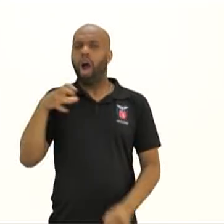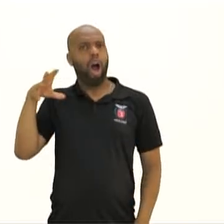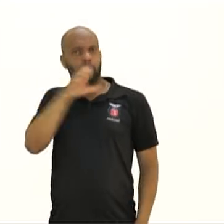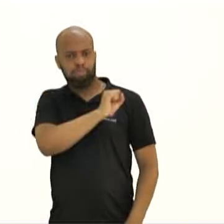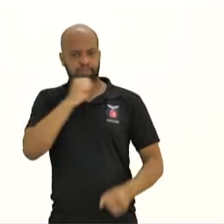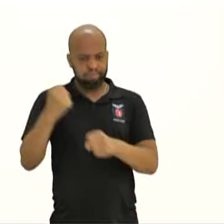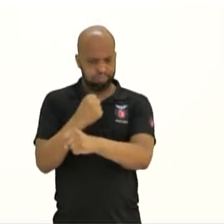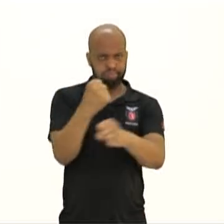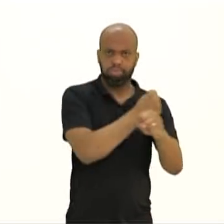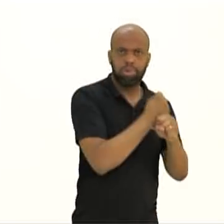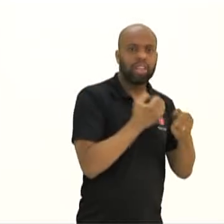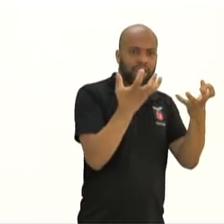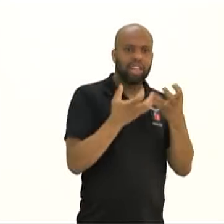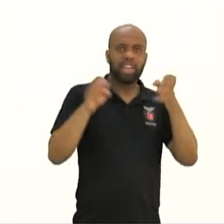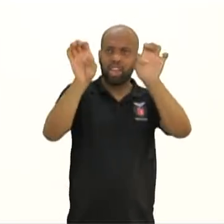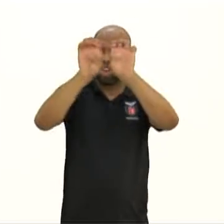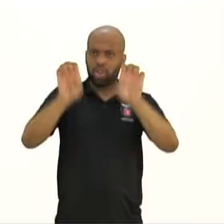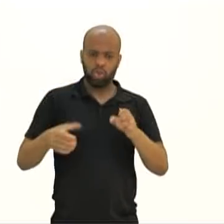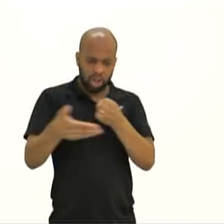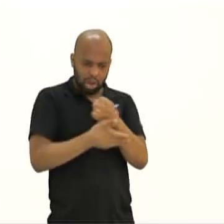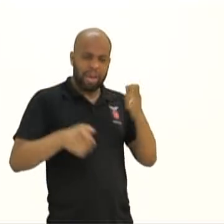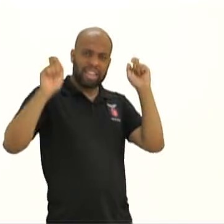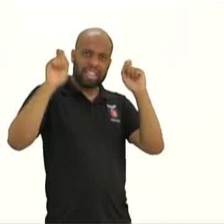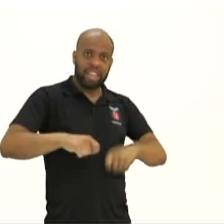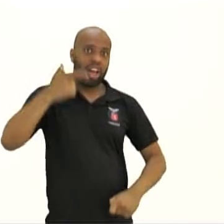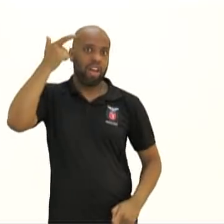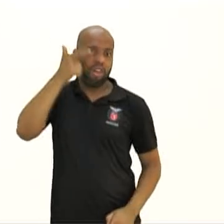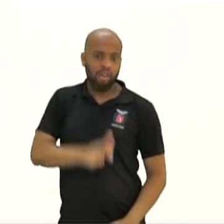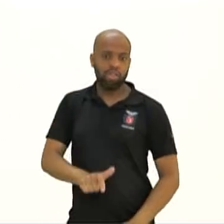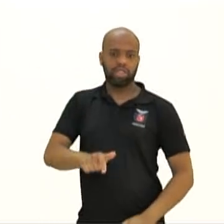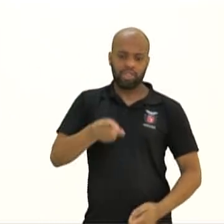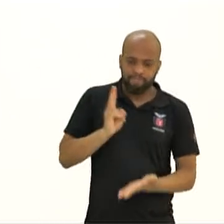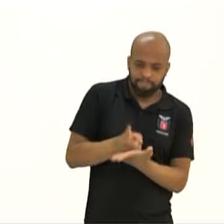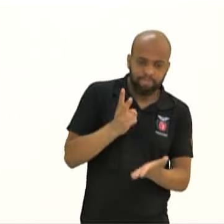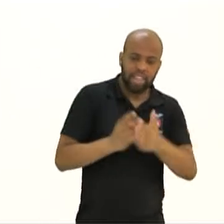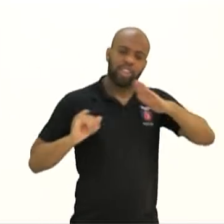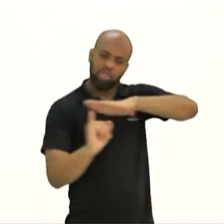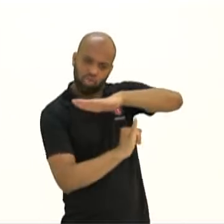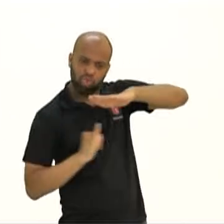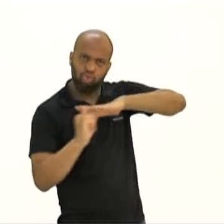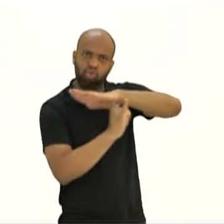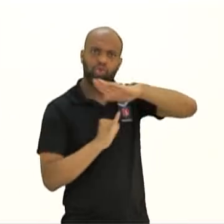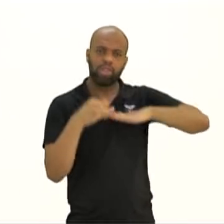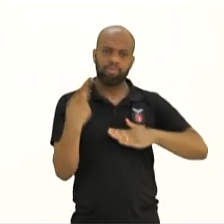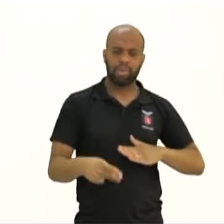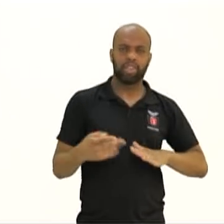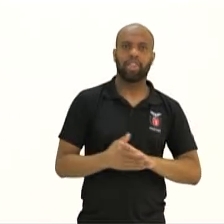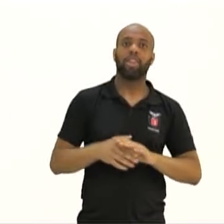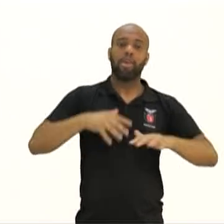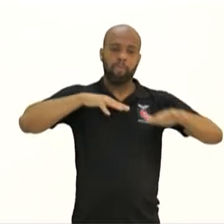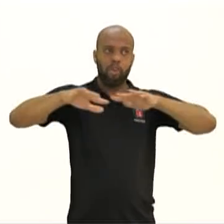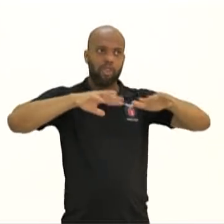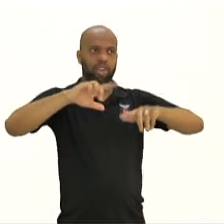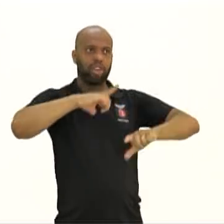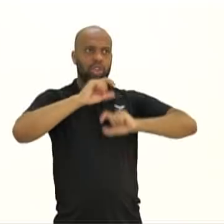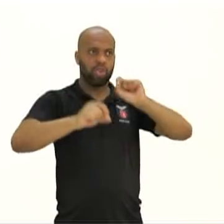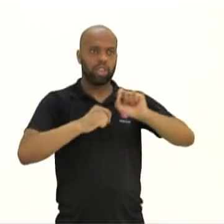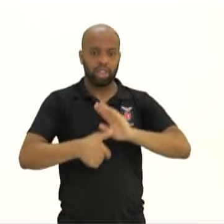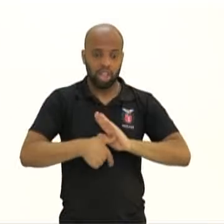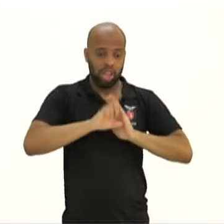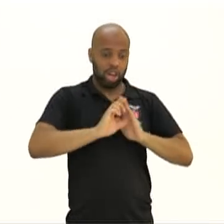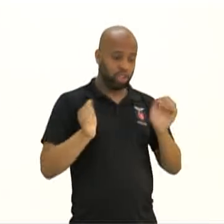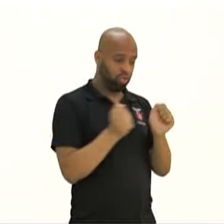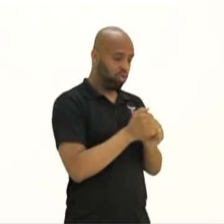dotar o país de uma infraestrutura suficiente para sustentar a industrialização. Então, o movimento que vinha com